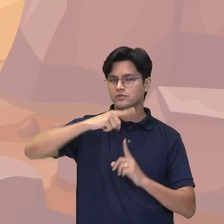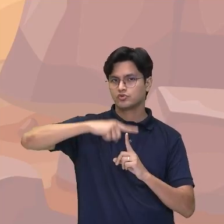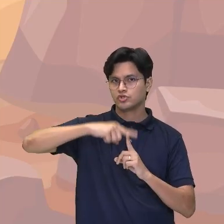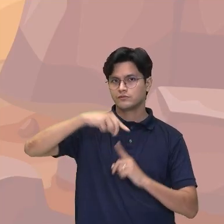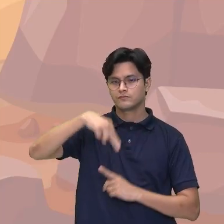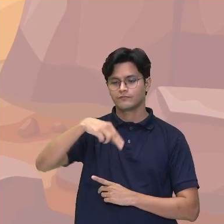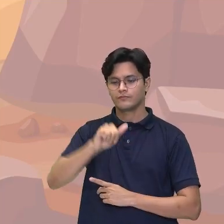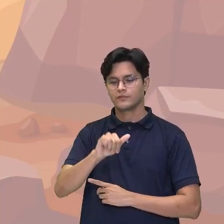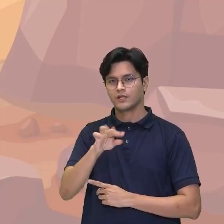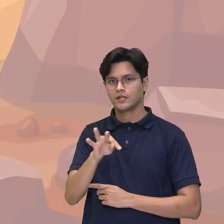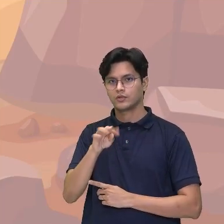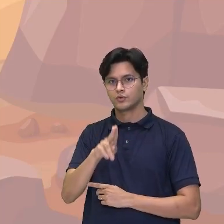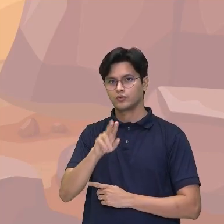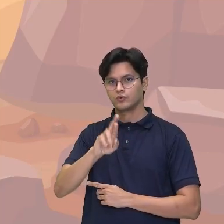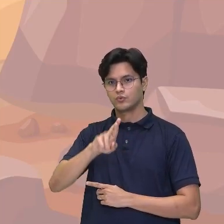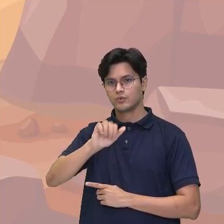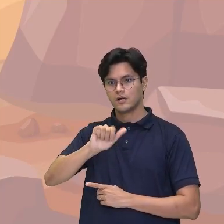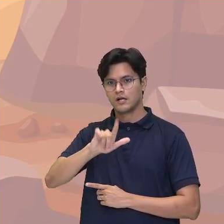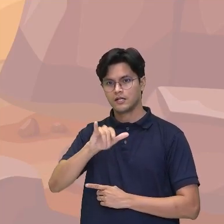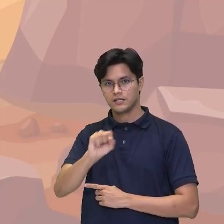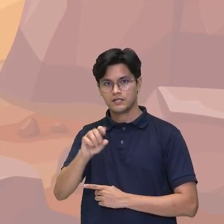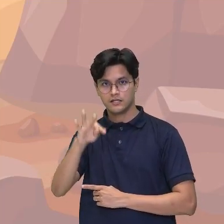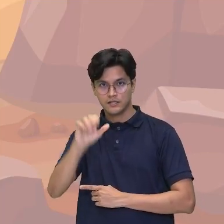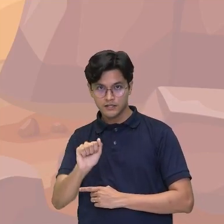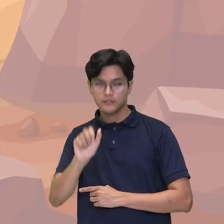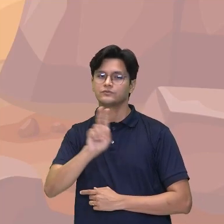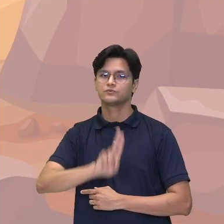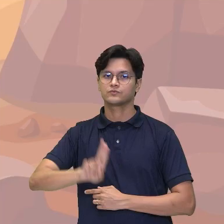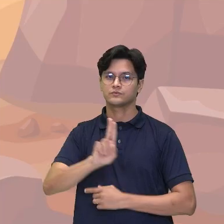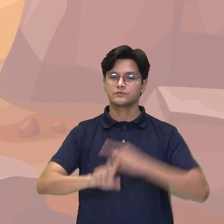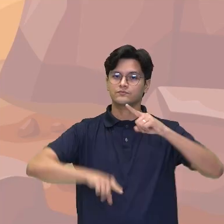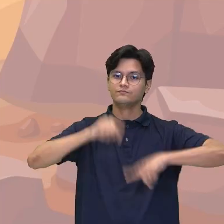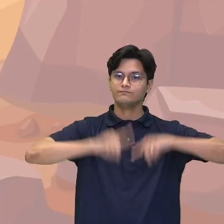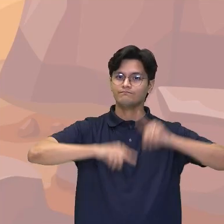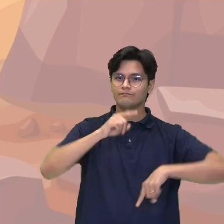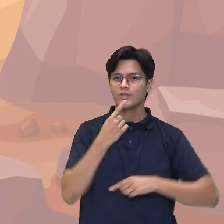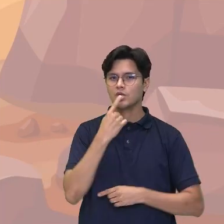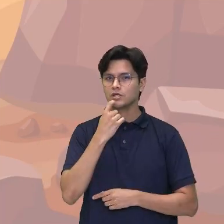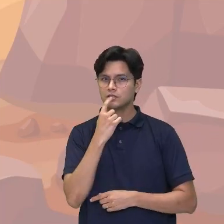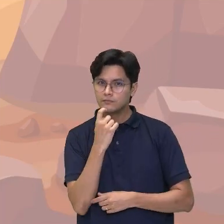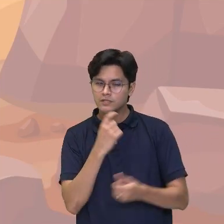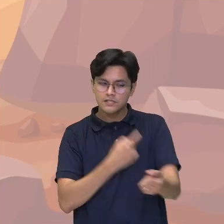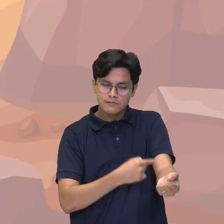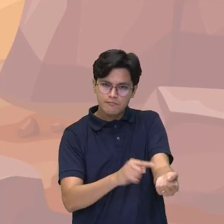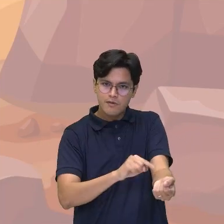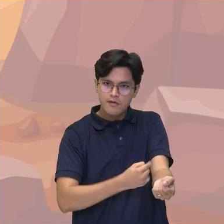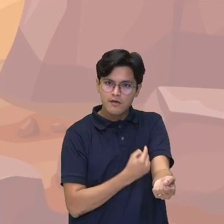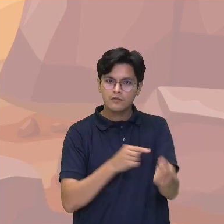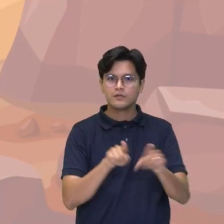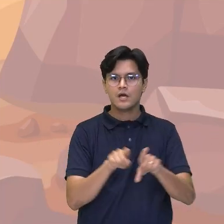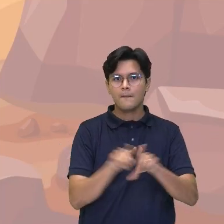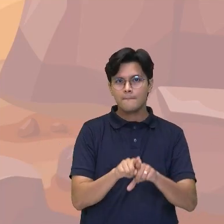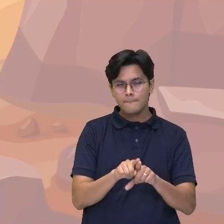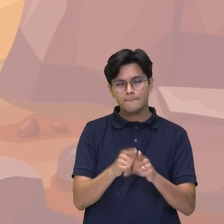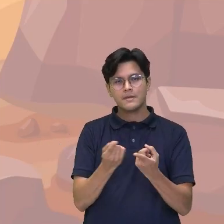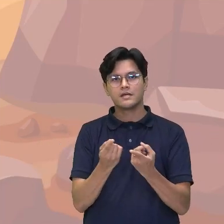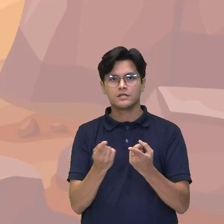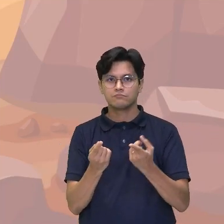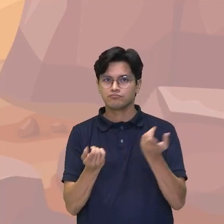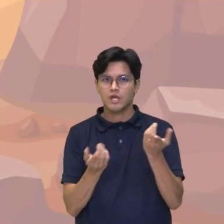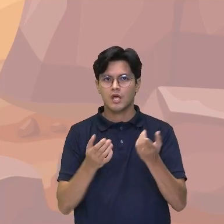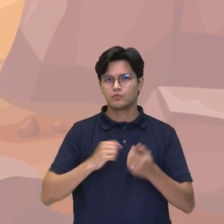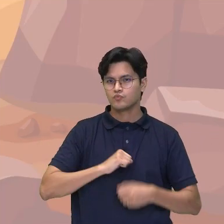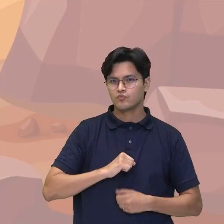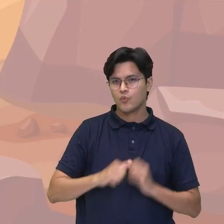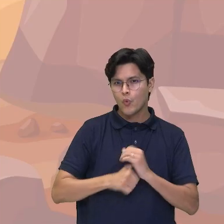na realidade. E os materiais eram justamente pigmento, sangue, excrementos, a cinza do carvão, e